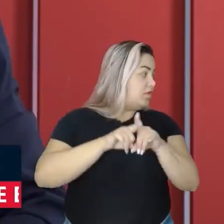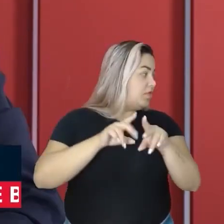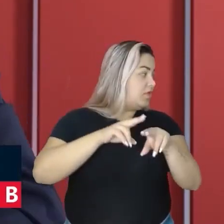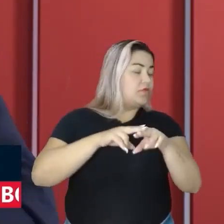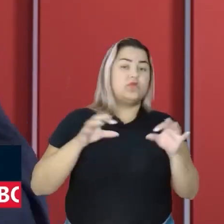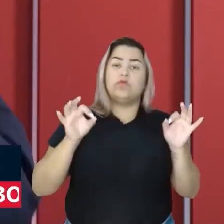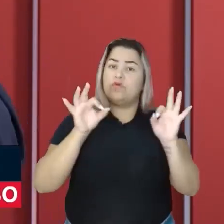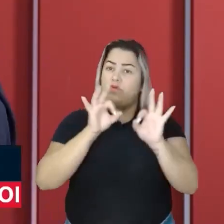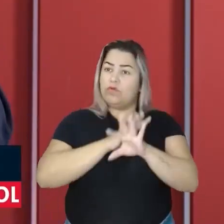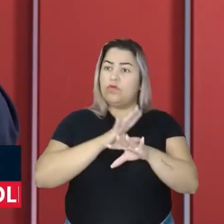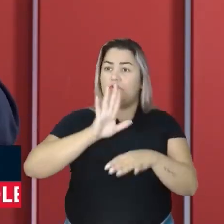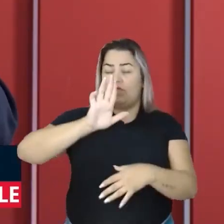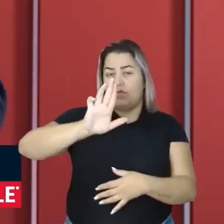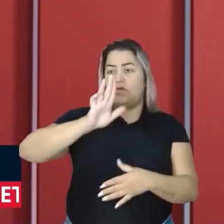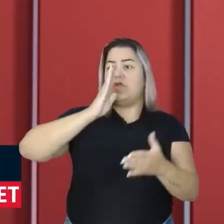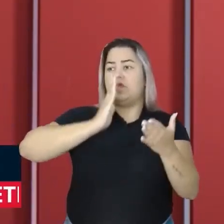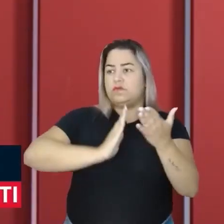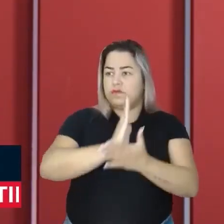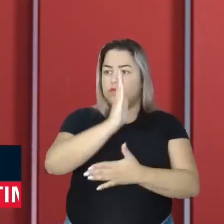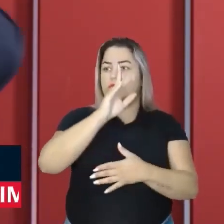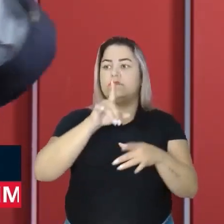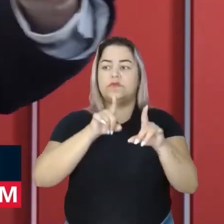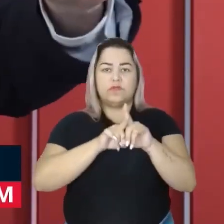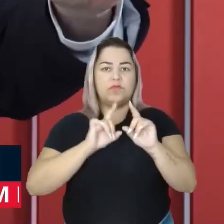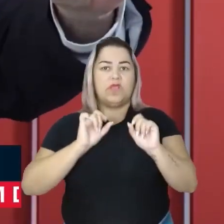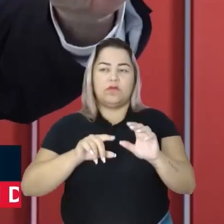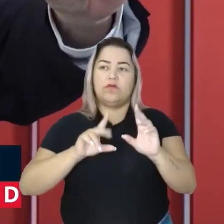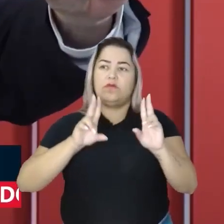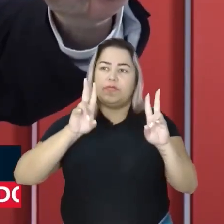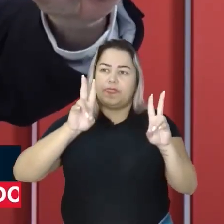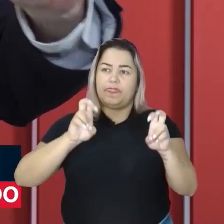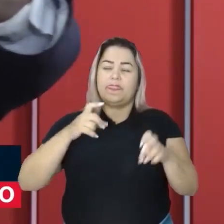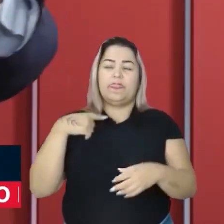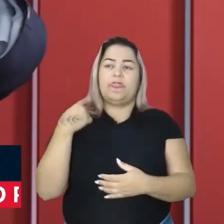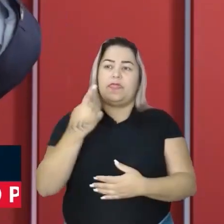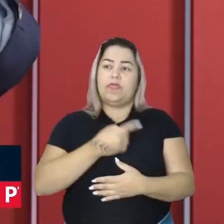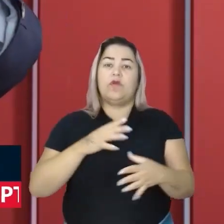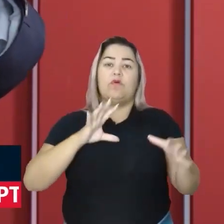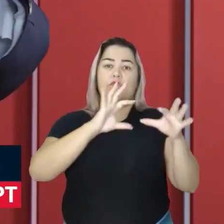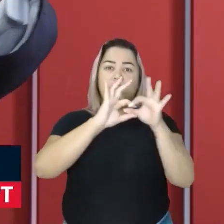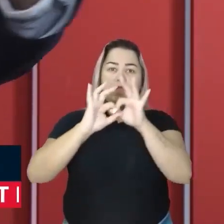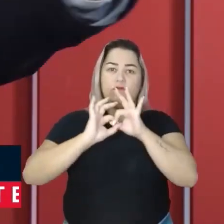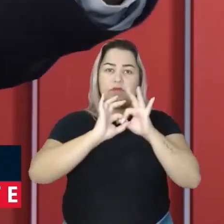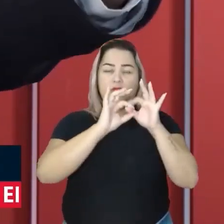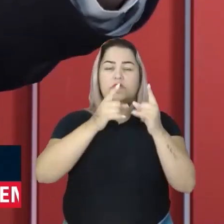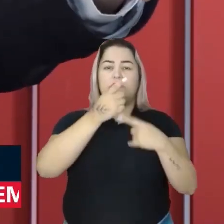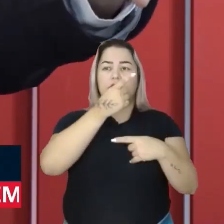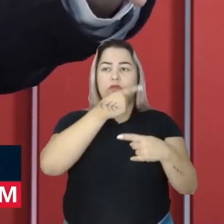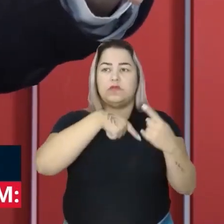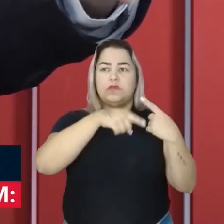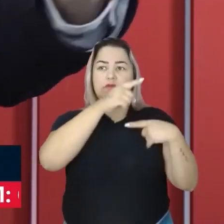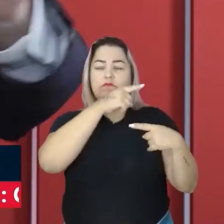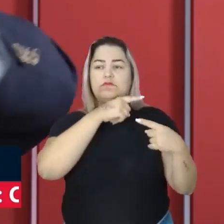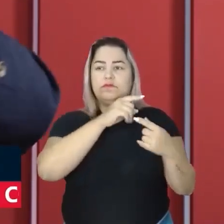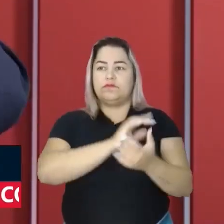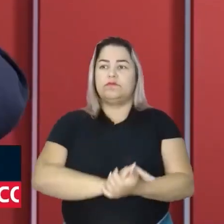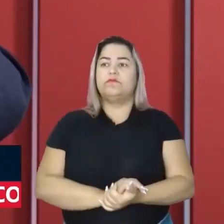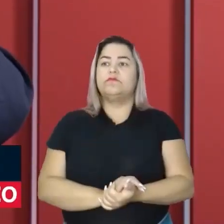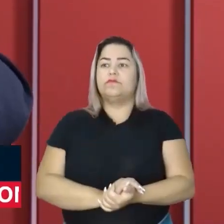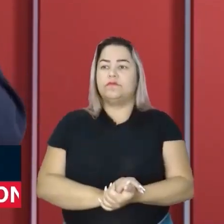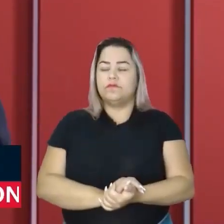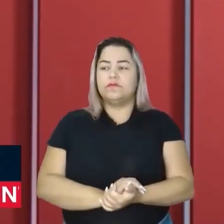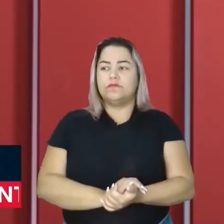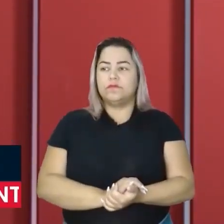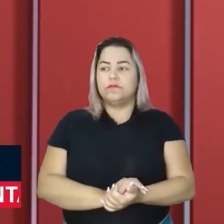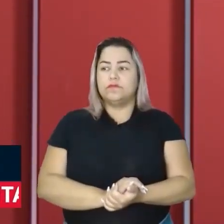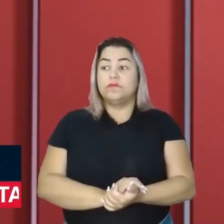concluir dizendo que o Lula acertou ao colocar como lema do nosso governo união contra o ódio e a violência e